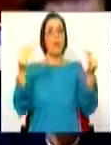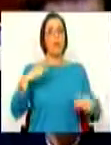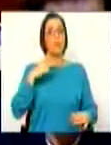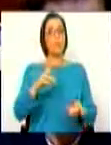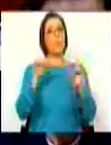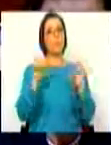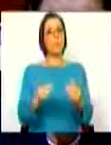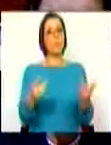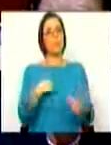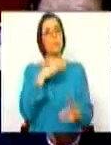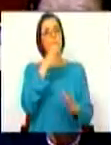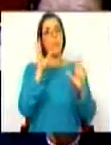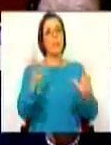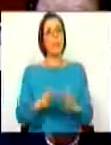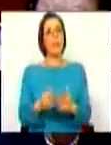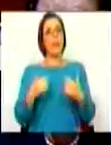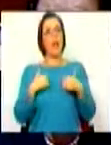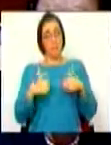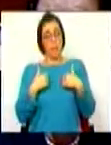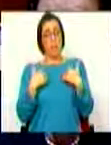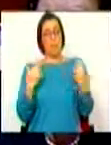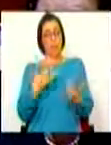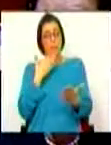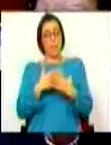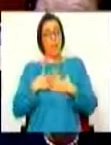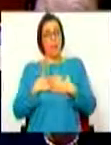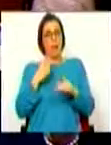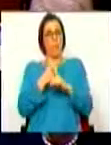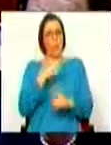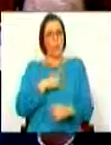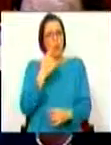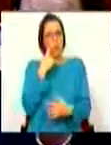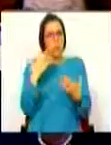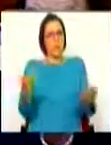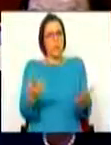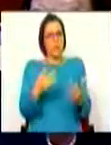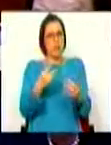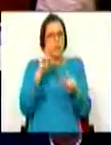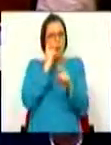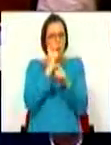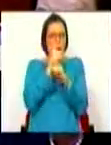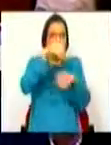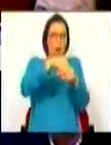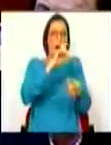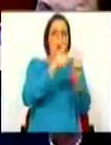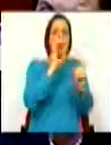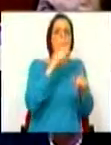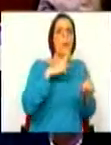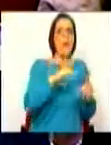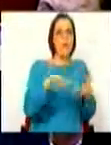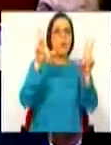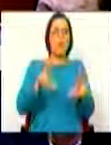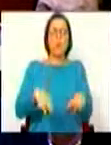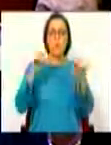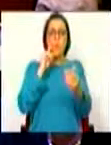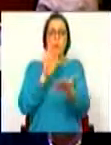portugueses. Olha, devo-lhe dizer, até a mim próprio suscita, porque também gostaria de conhecer as auditorias internas do Banco de Portugal, que nunca